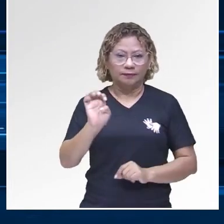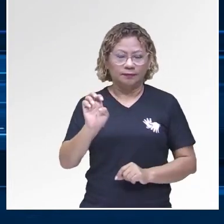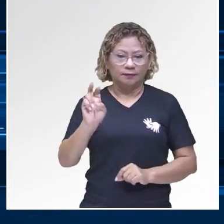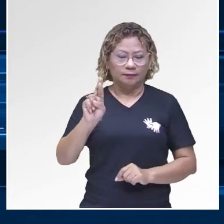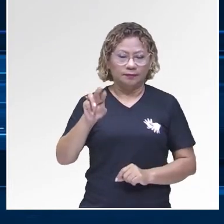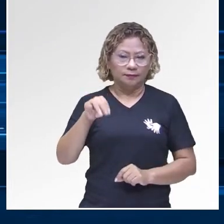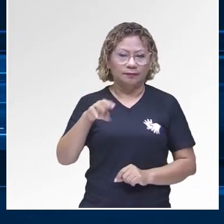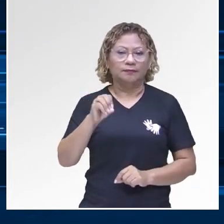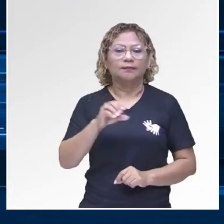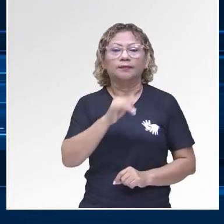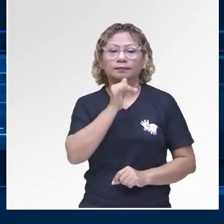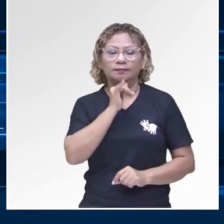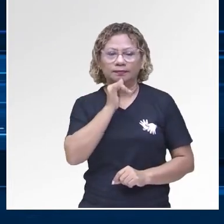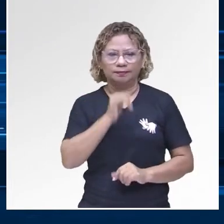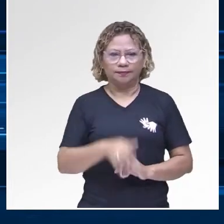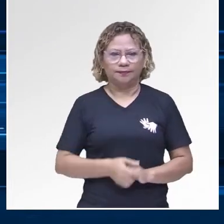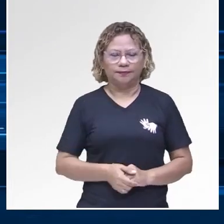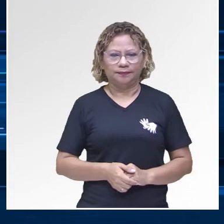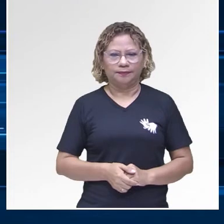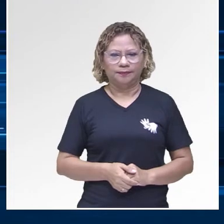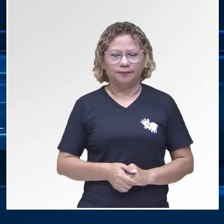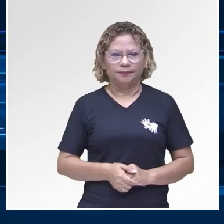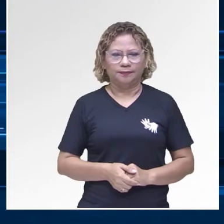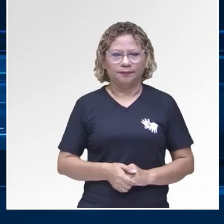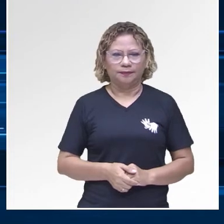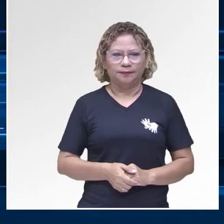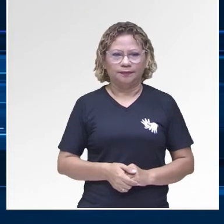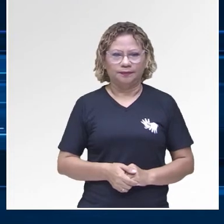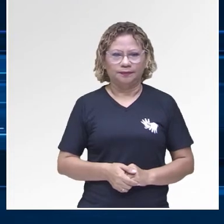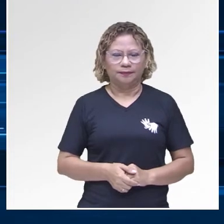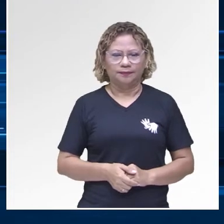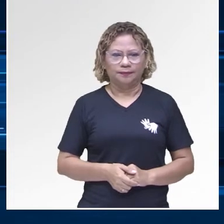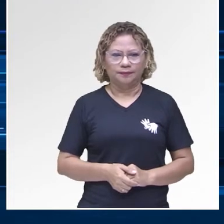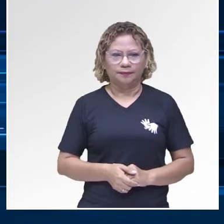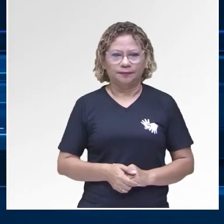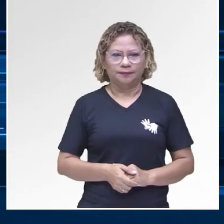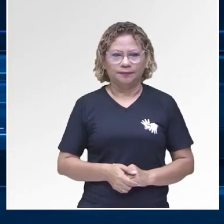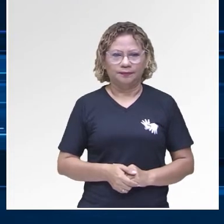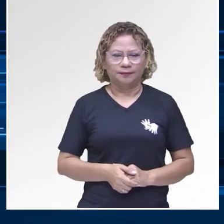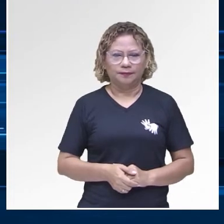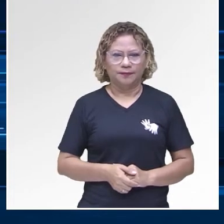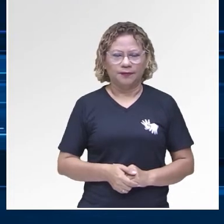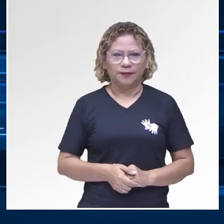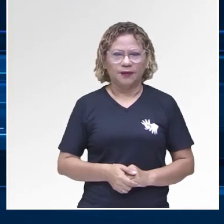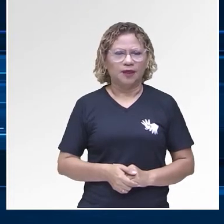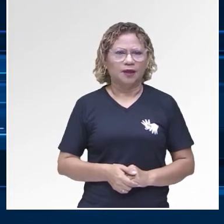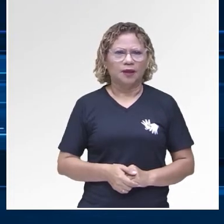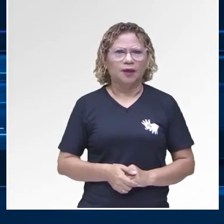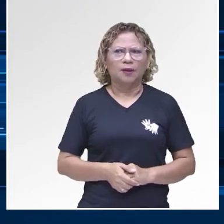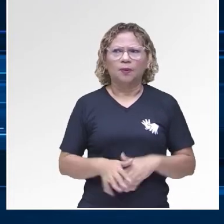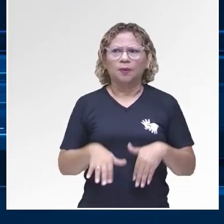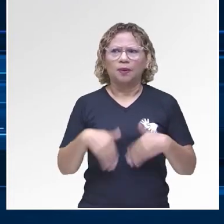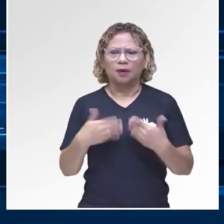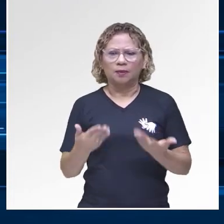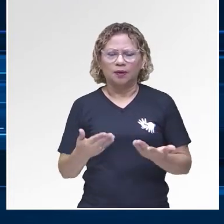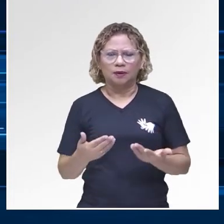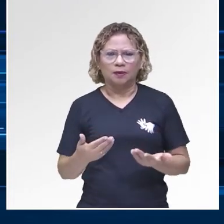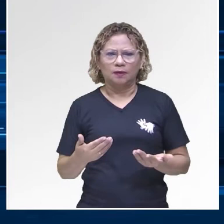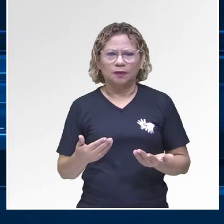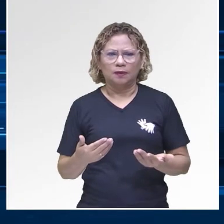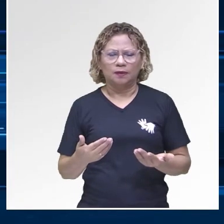Por exemplo, qual seria o 23º termo da PA? Então,